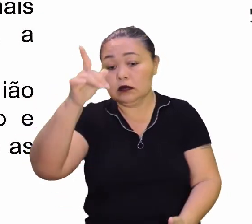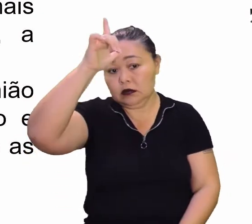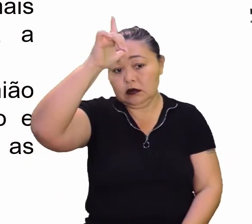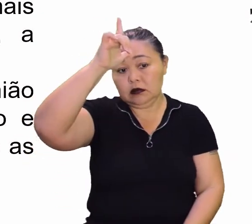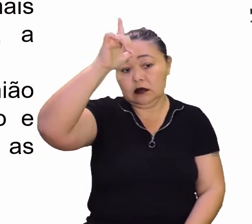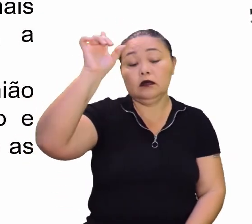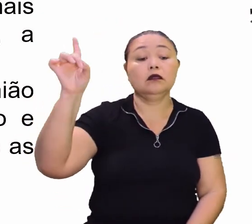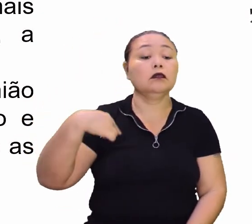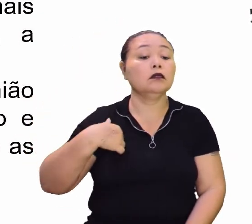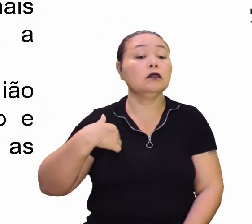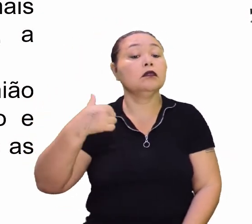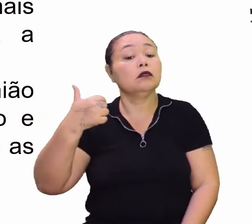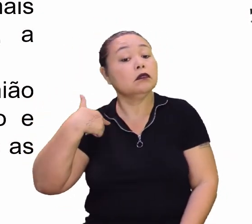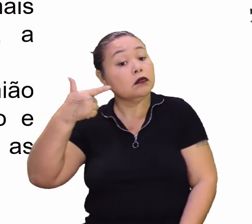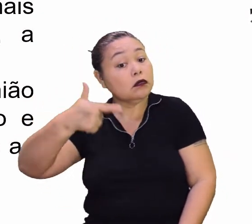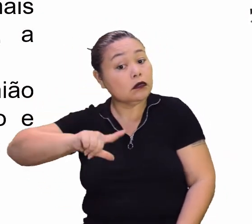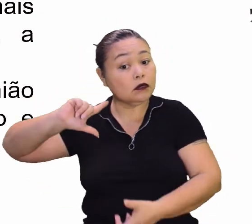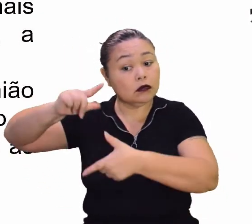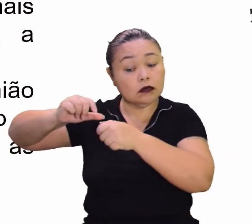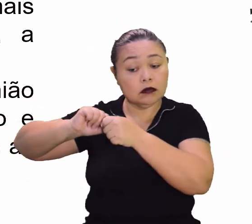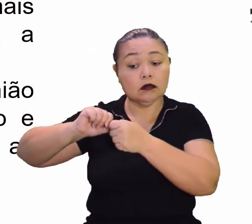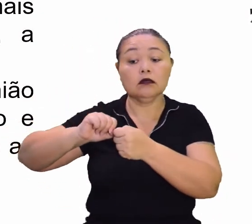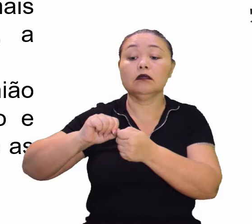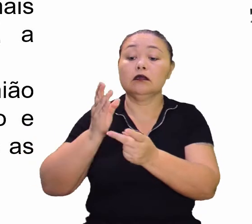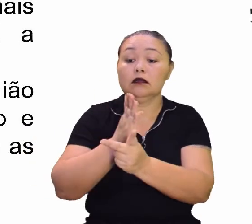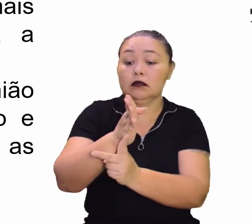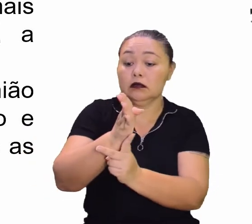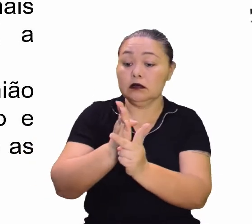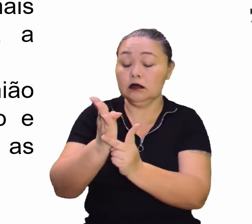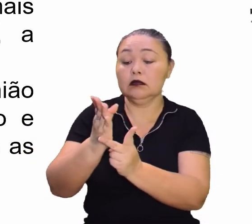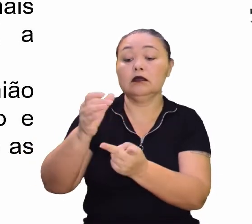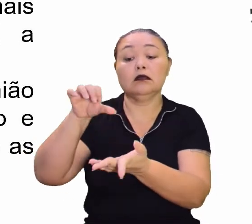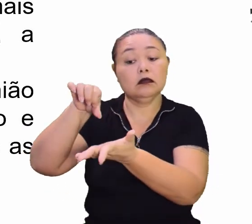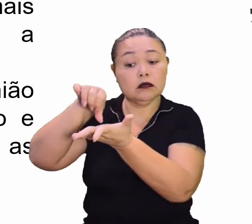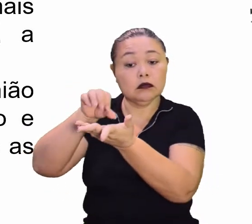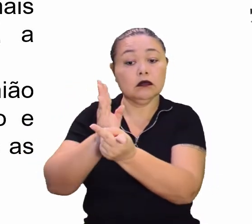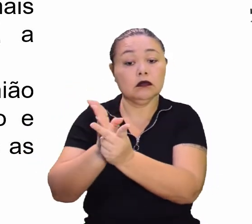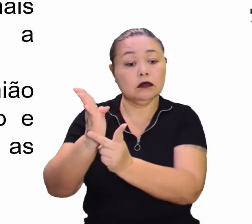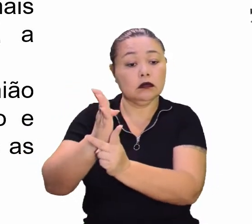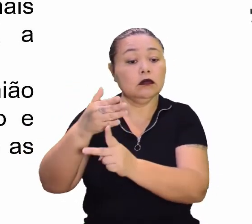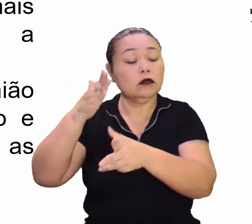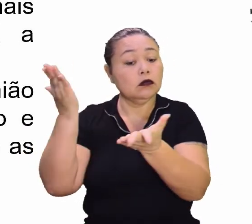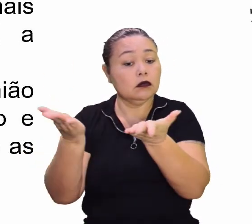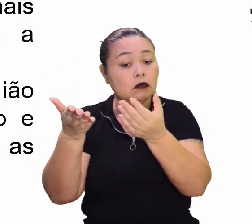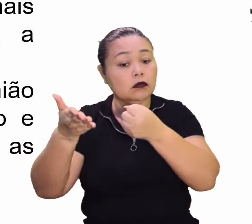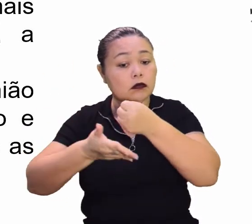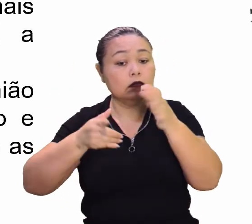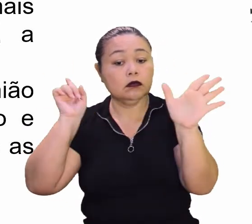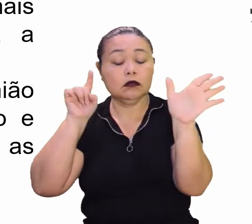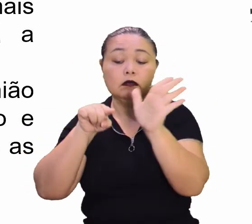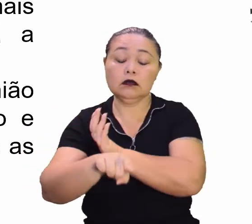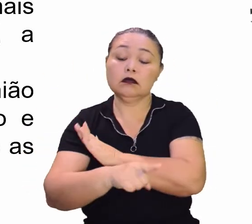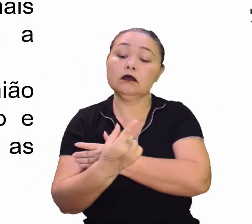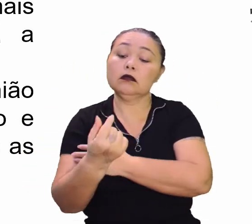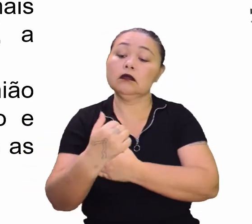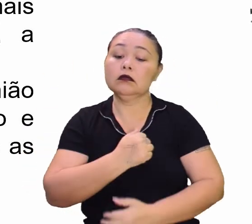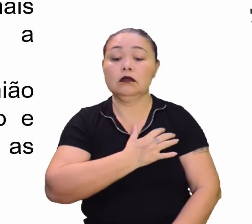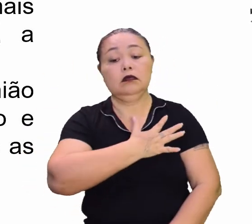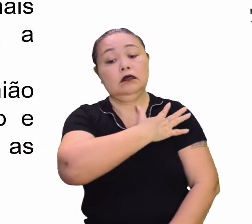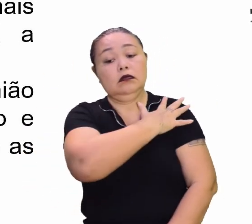nova Alemanha reacende a tradicional bipolaridade, agora embasada em